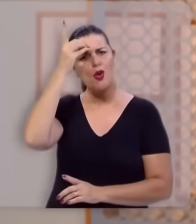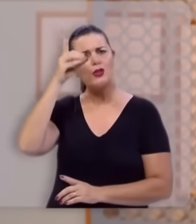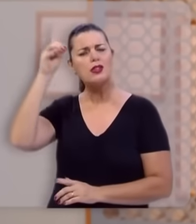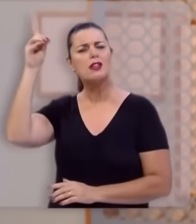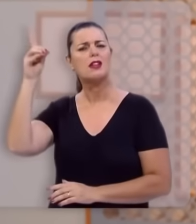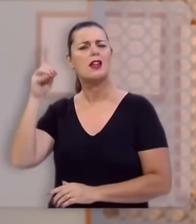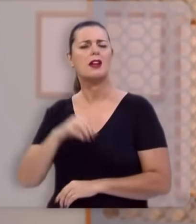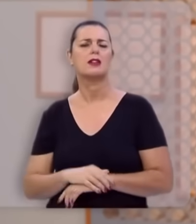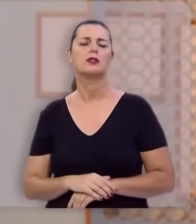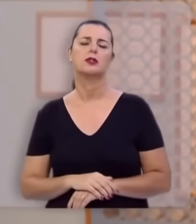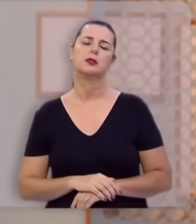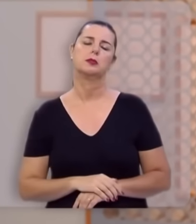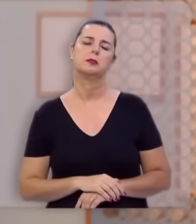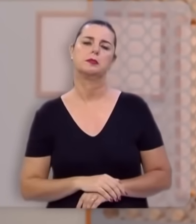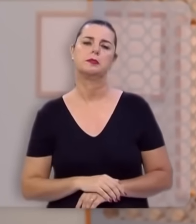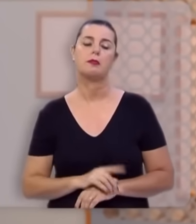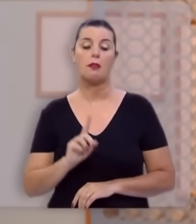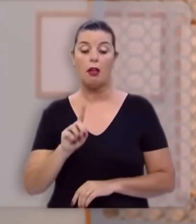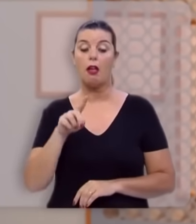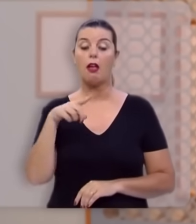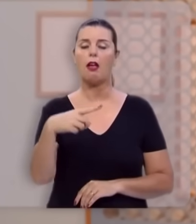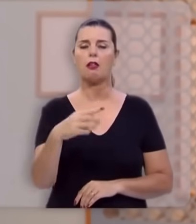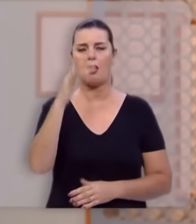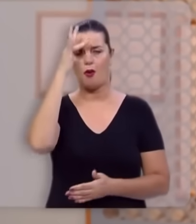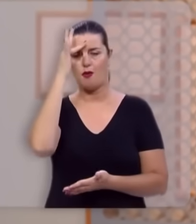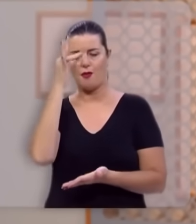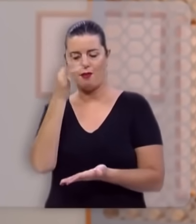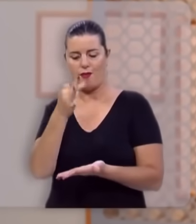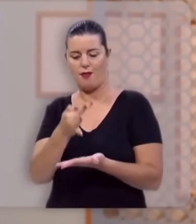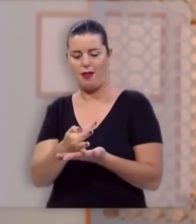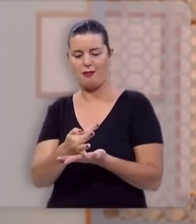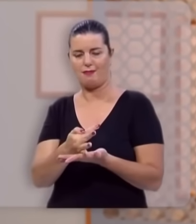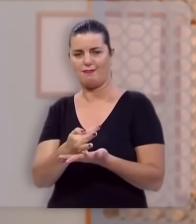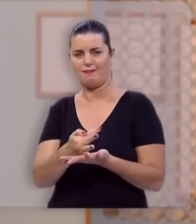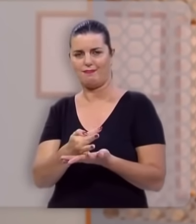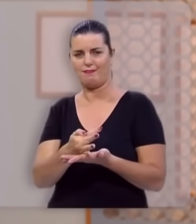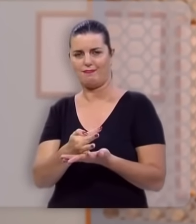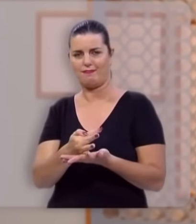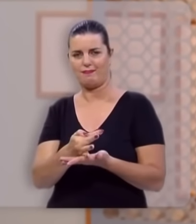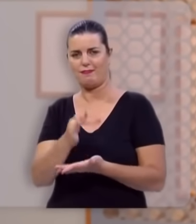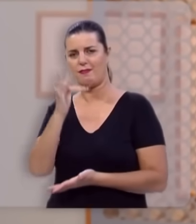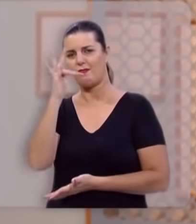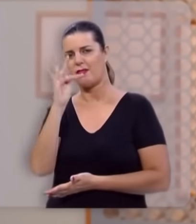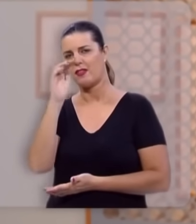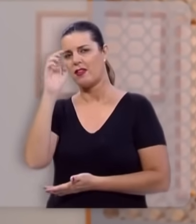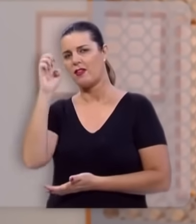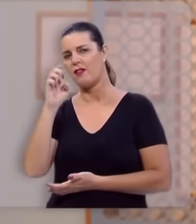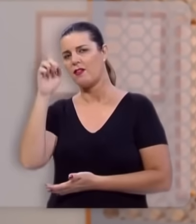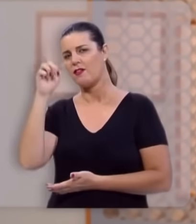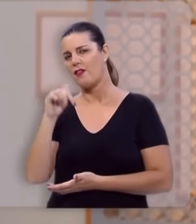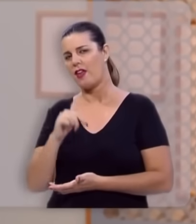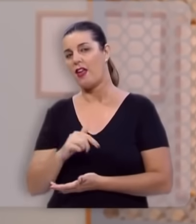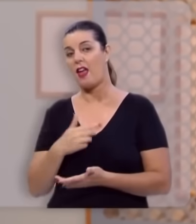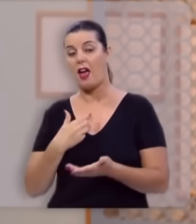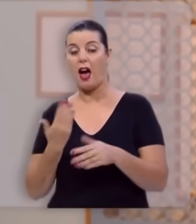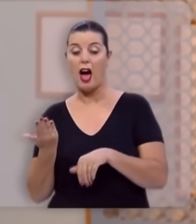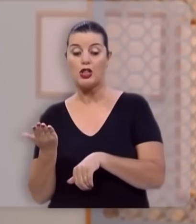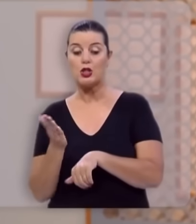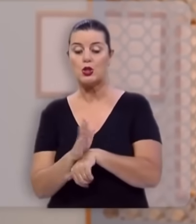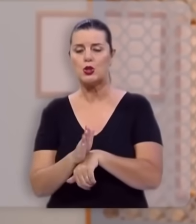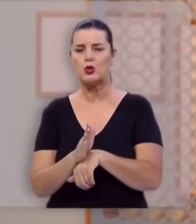para que ninguém se glorie. Então, a fé é um instrumento de